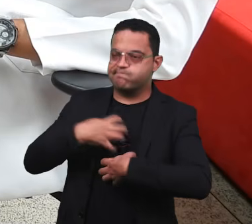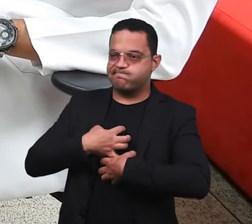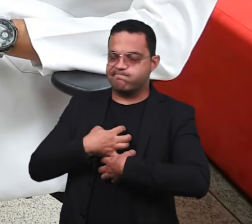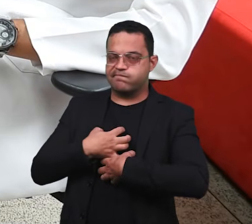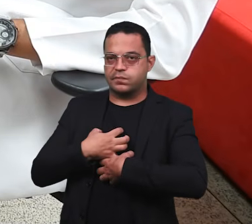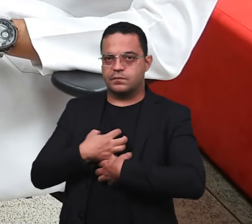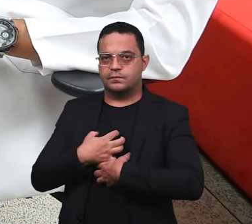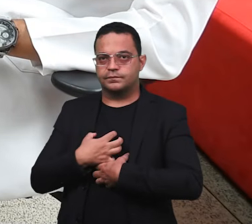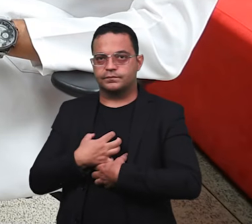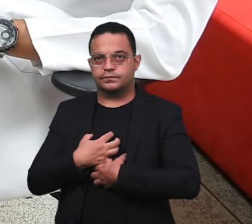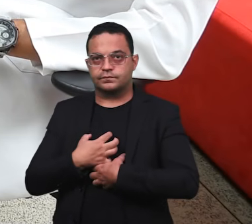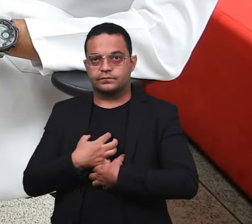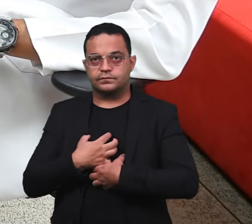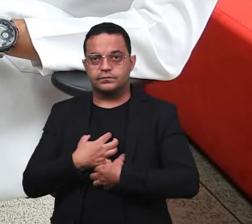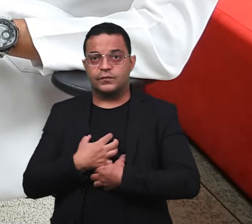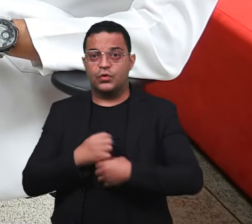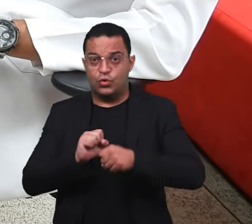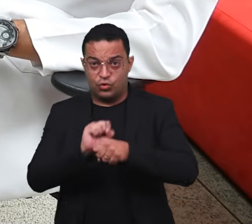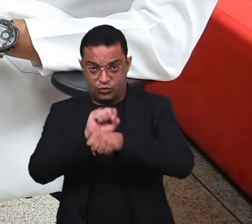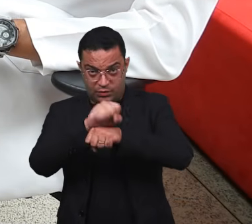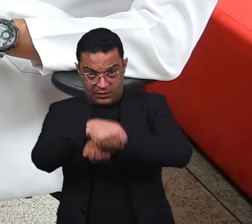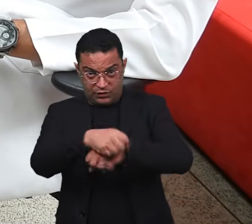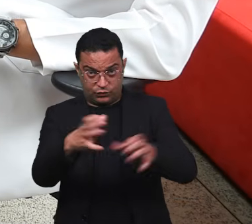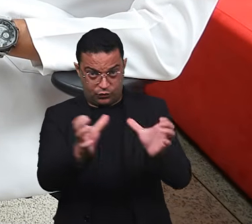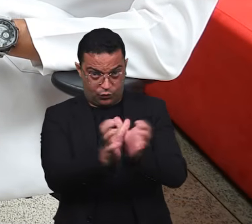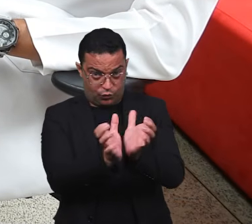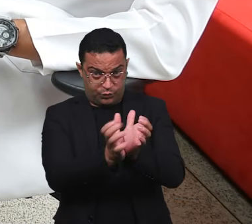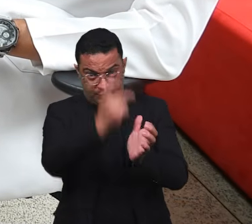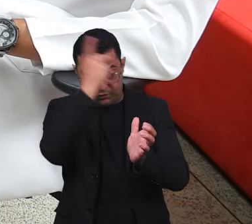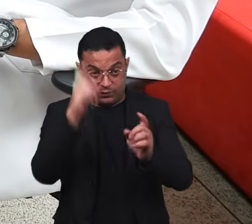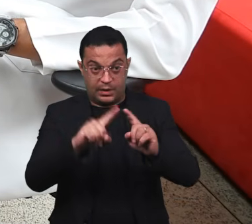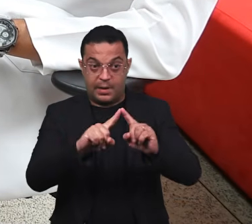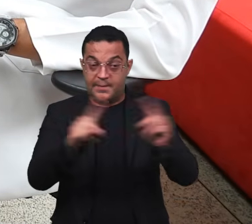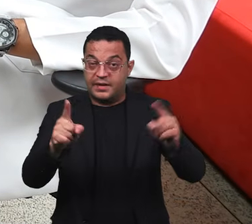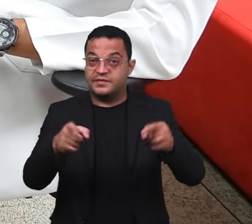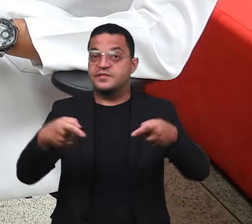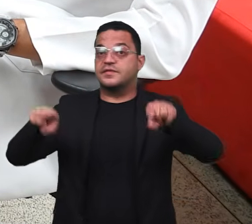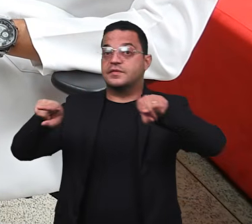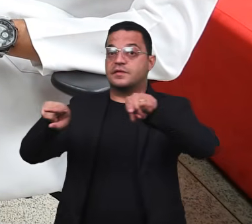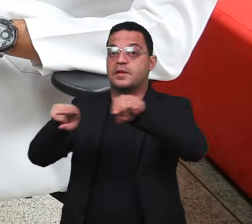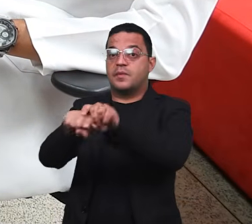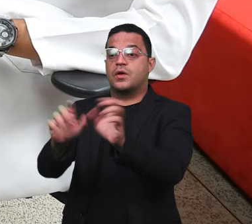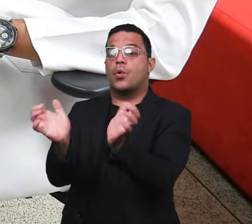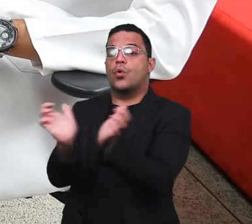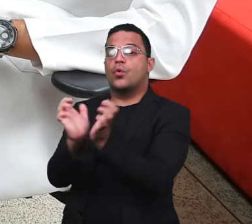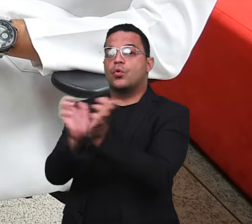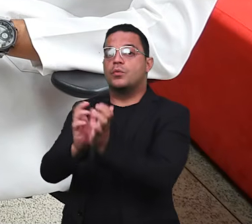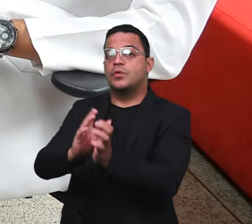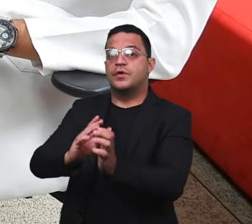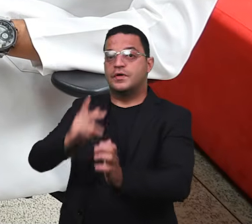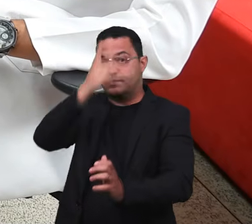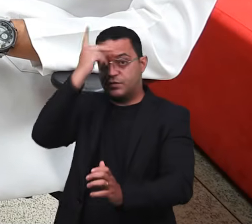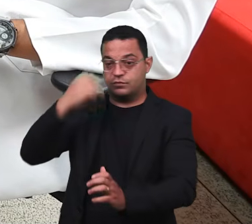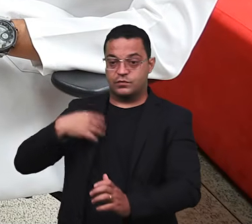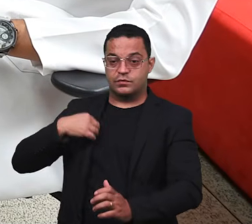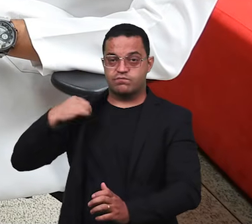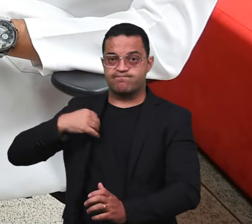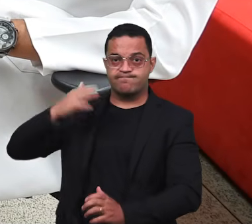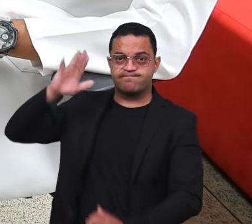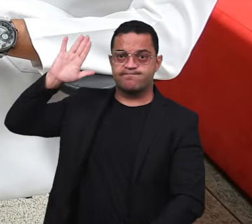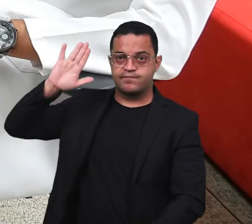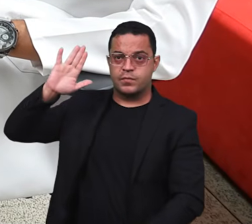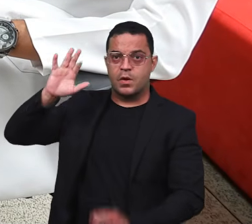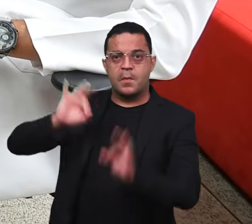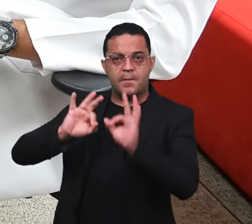clara, e não só para os seminaristas, mas especialmente aos voluntários do Manaim, com relação ao preparo